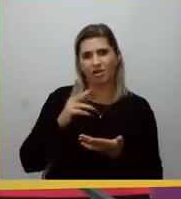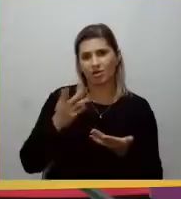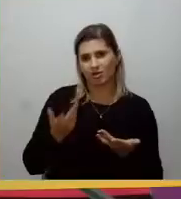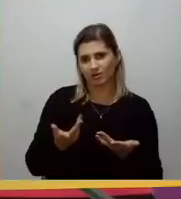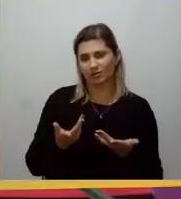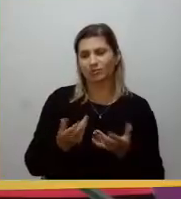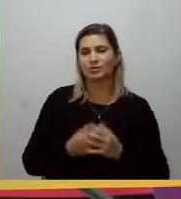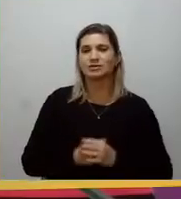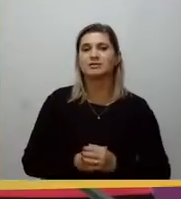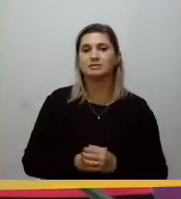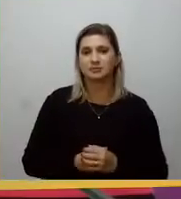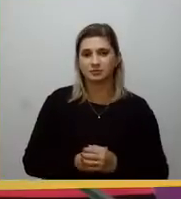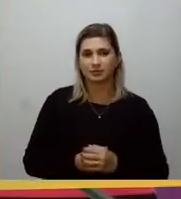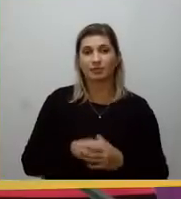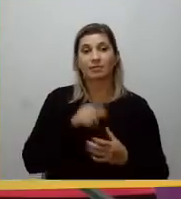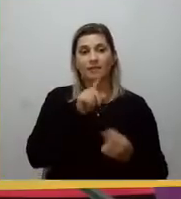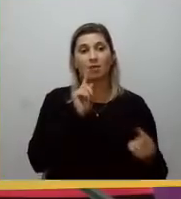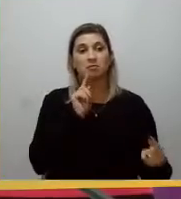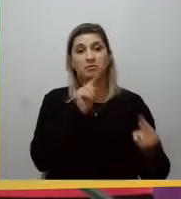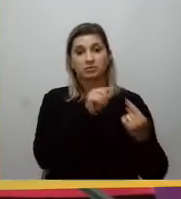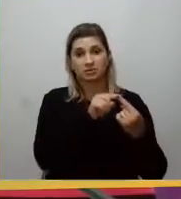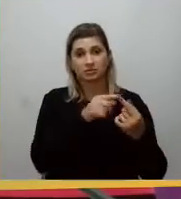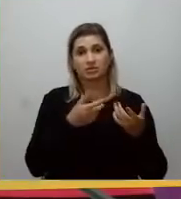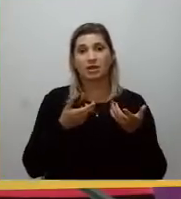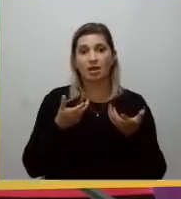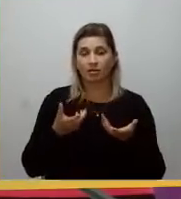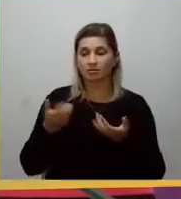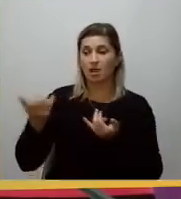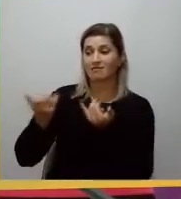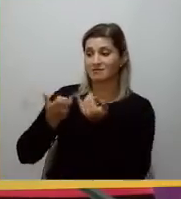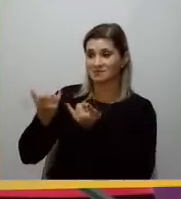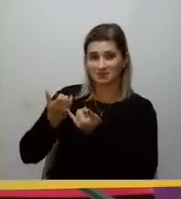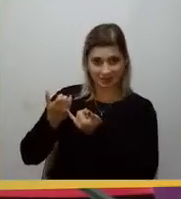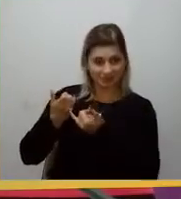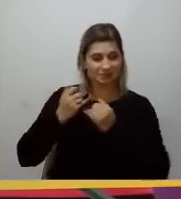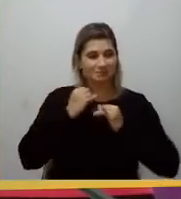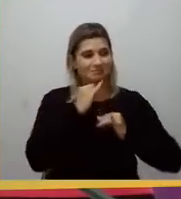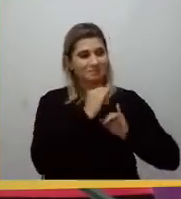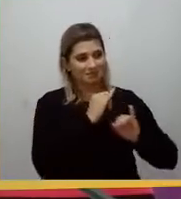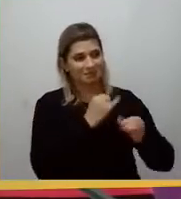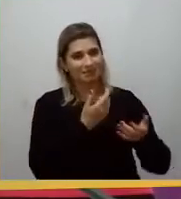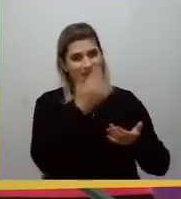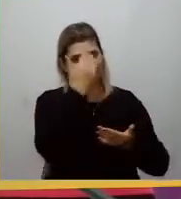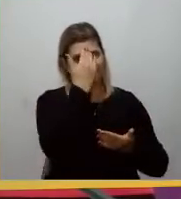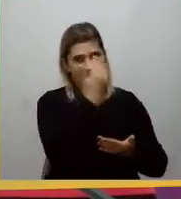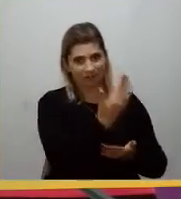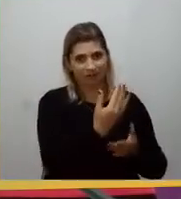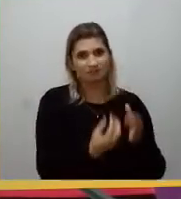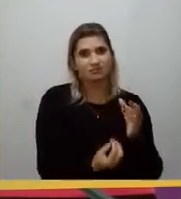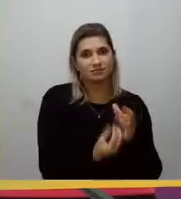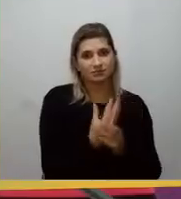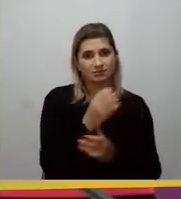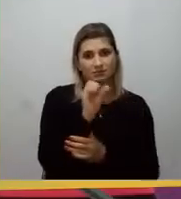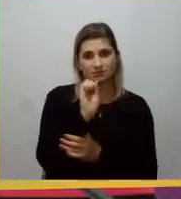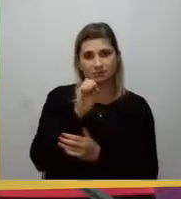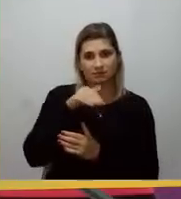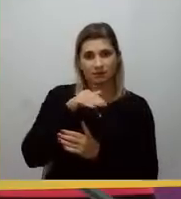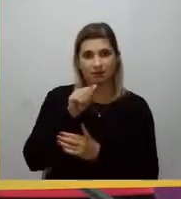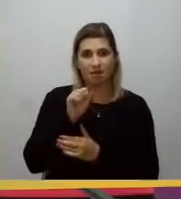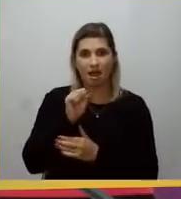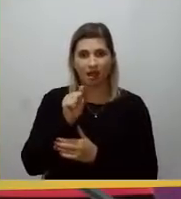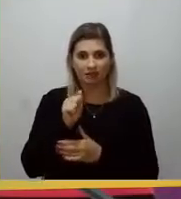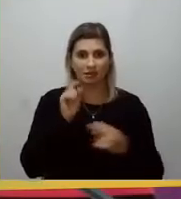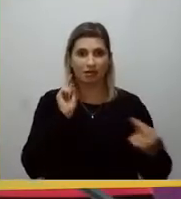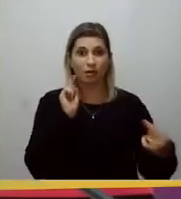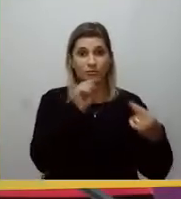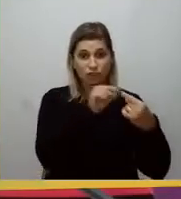que era o seu objetivo. Então, eu gostaria de exteriorizar as mensagens que recebi para lhe agradecer pela criação da Cemasa, que o objetivo, de